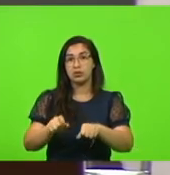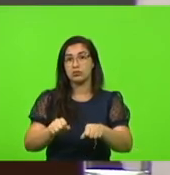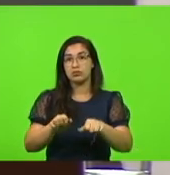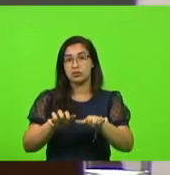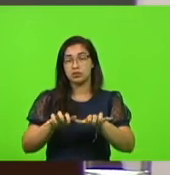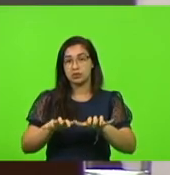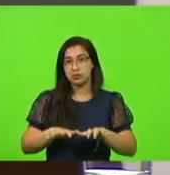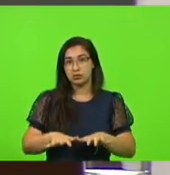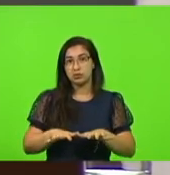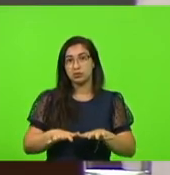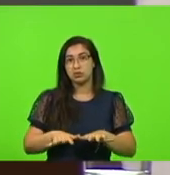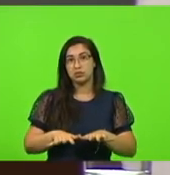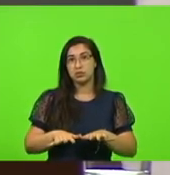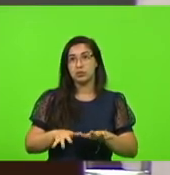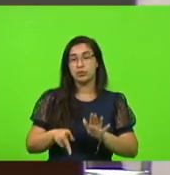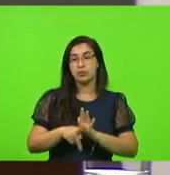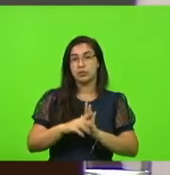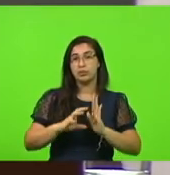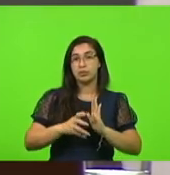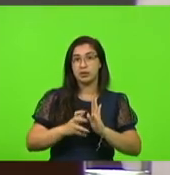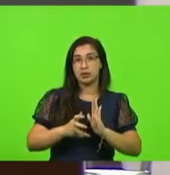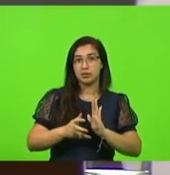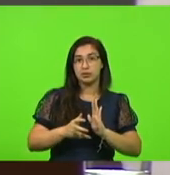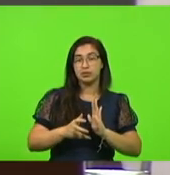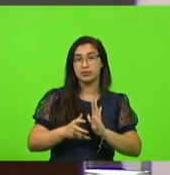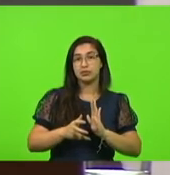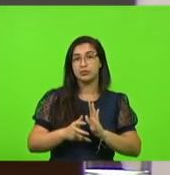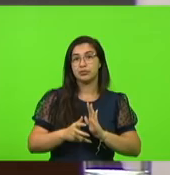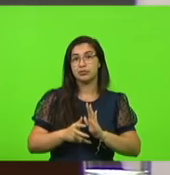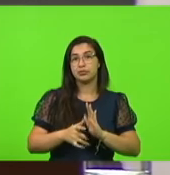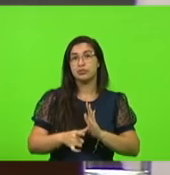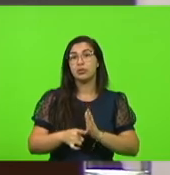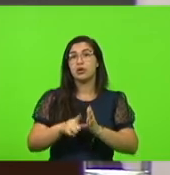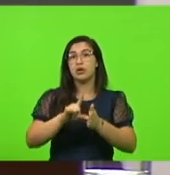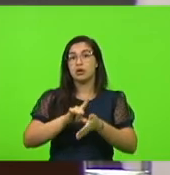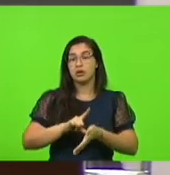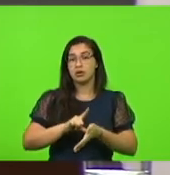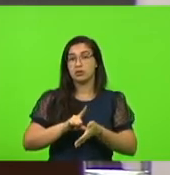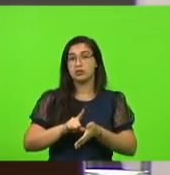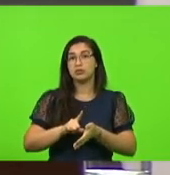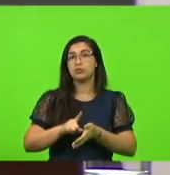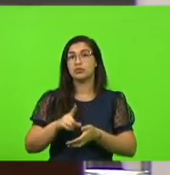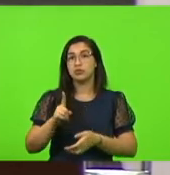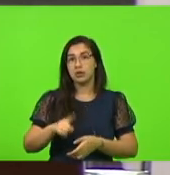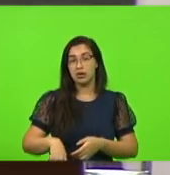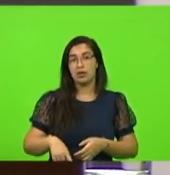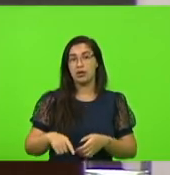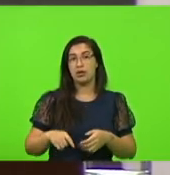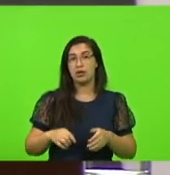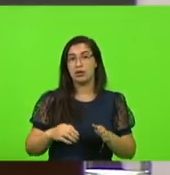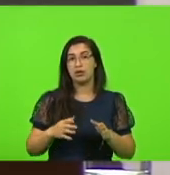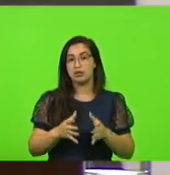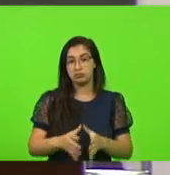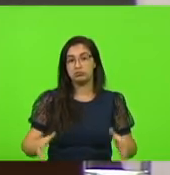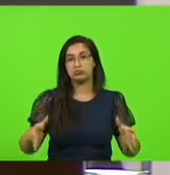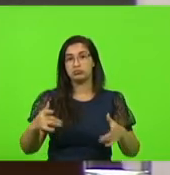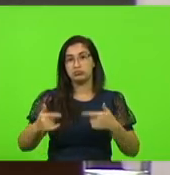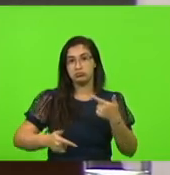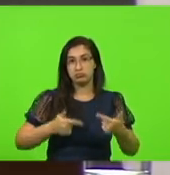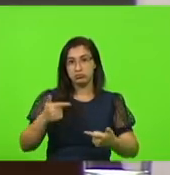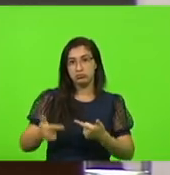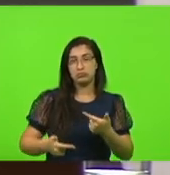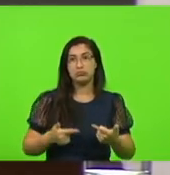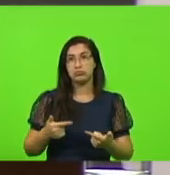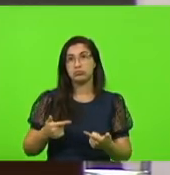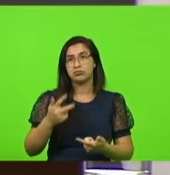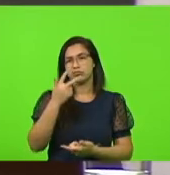partidos políticos, que seria das 15 às 16, antecipando para as 15 horas o grande expediente. Então, como parece